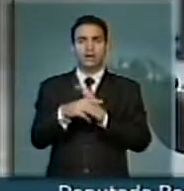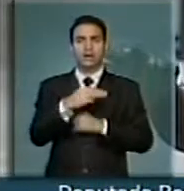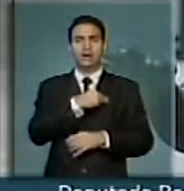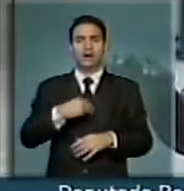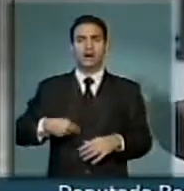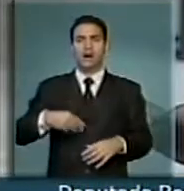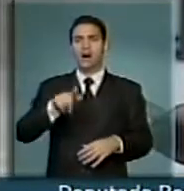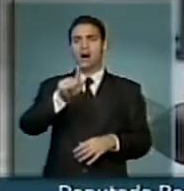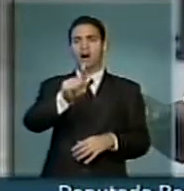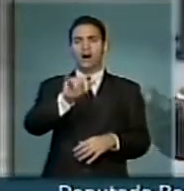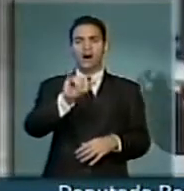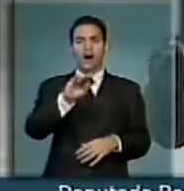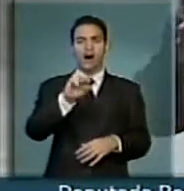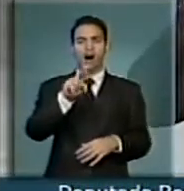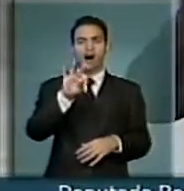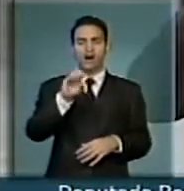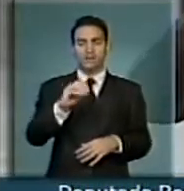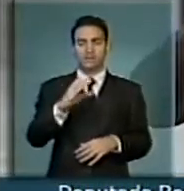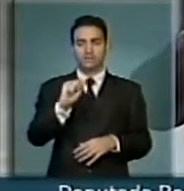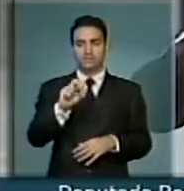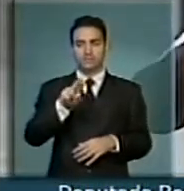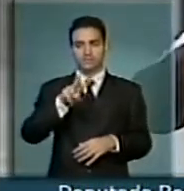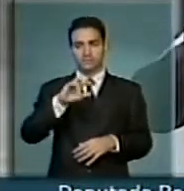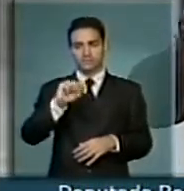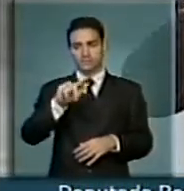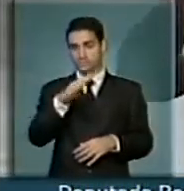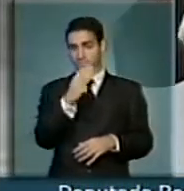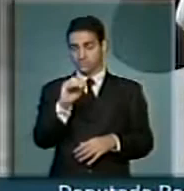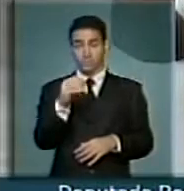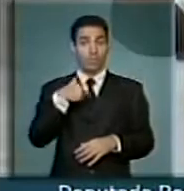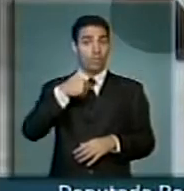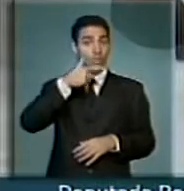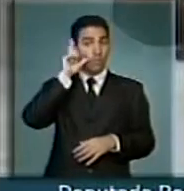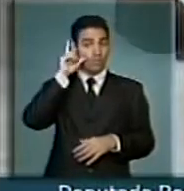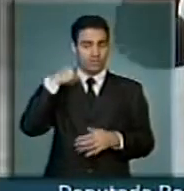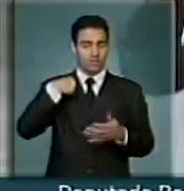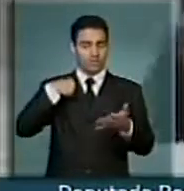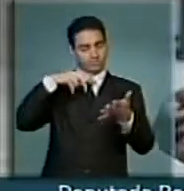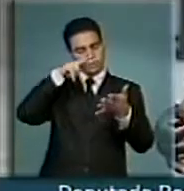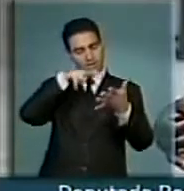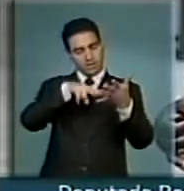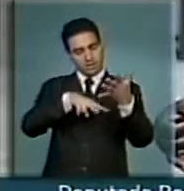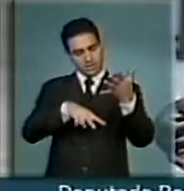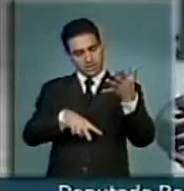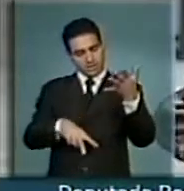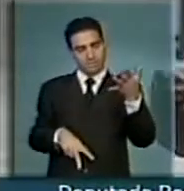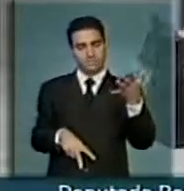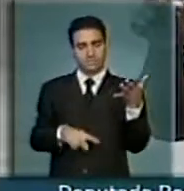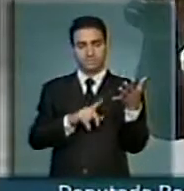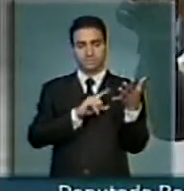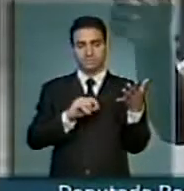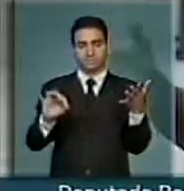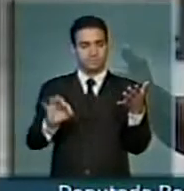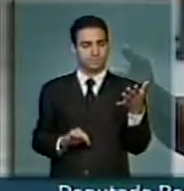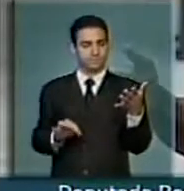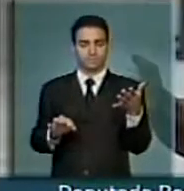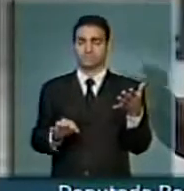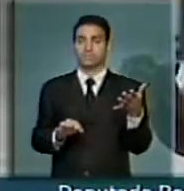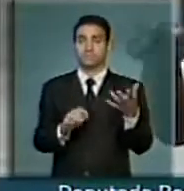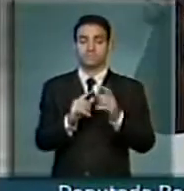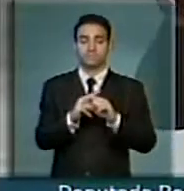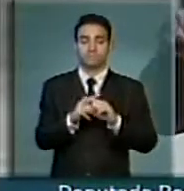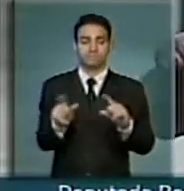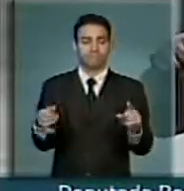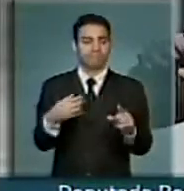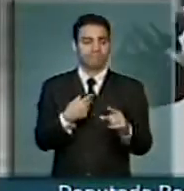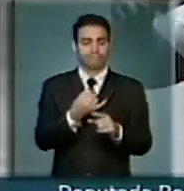ministro Gilberto Carvalho. Ontem, desta tribuna, eu li na íntegra, mas